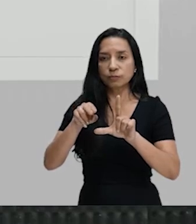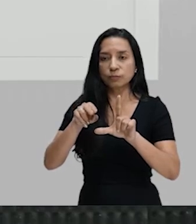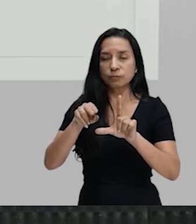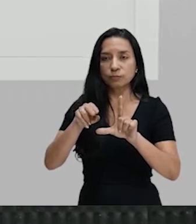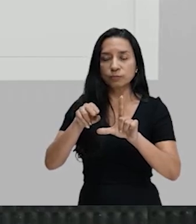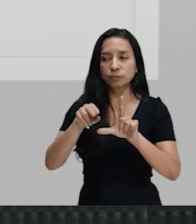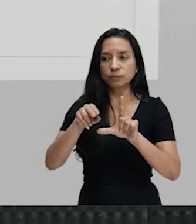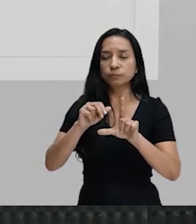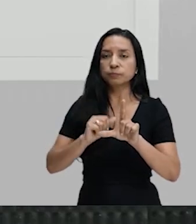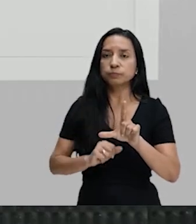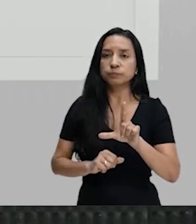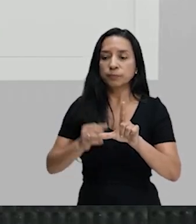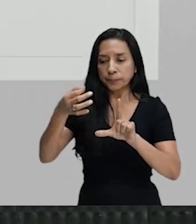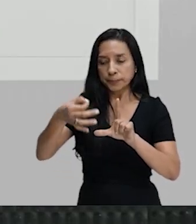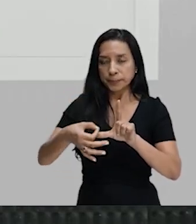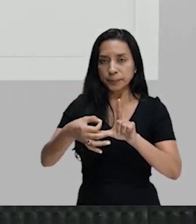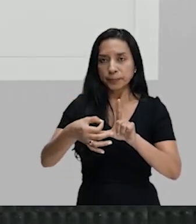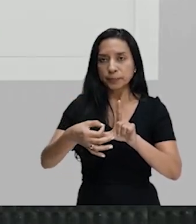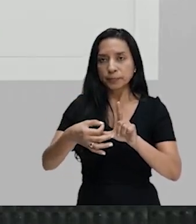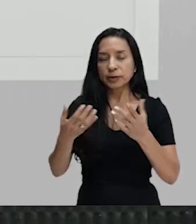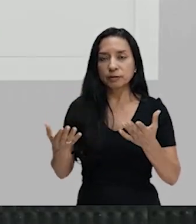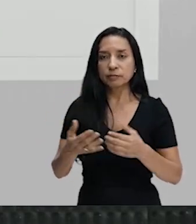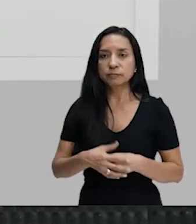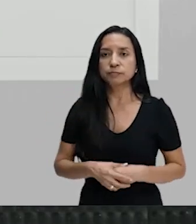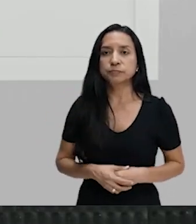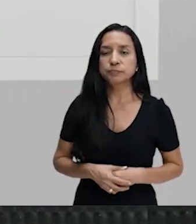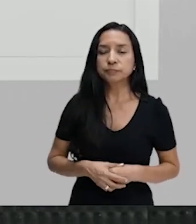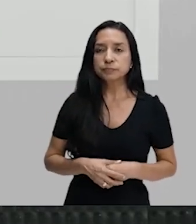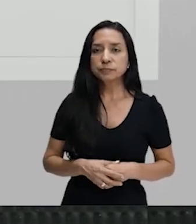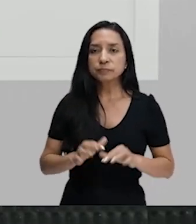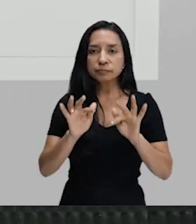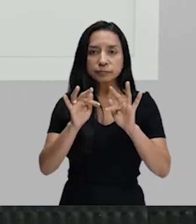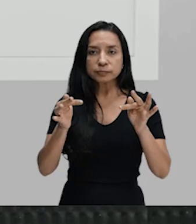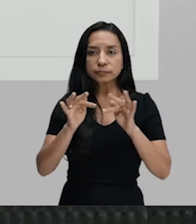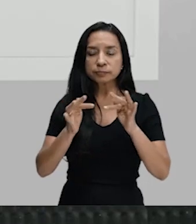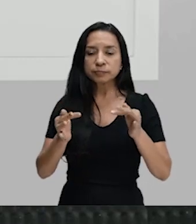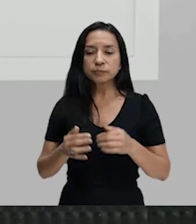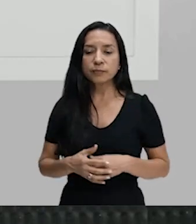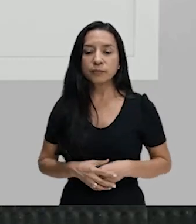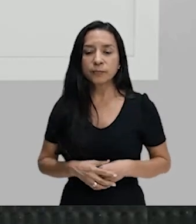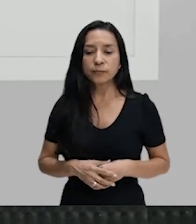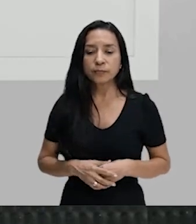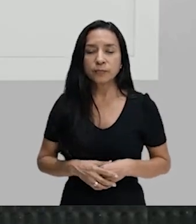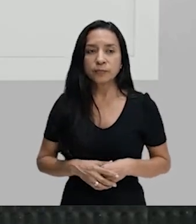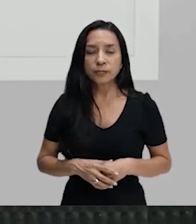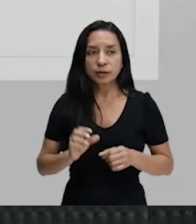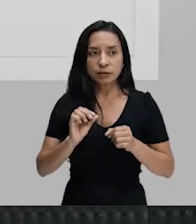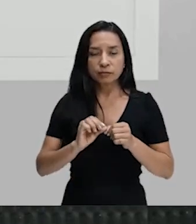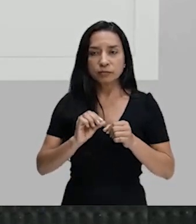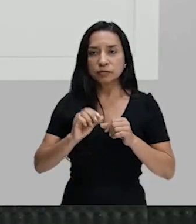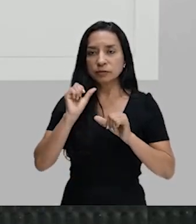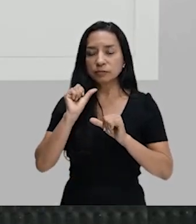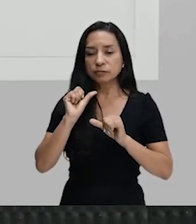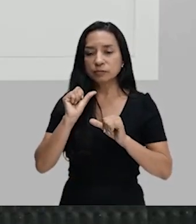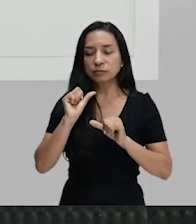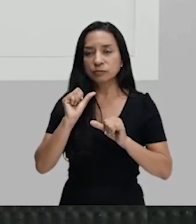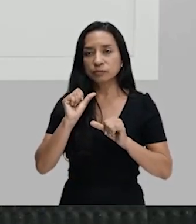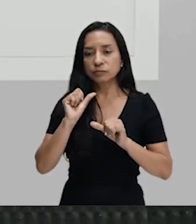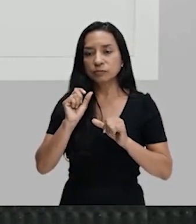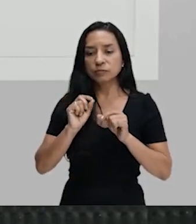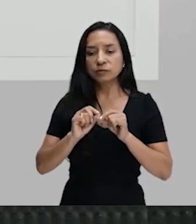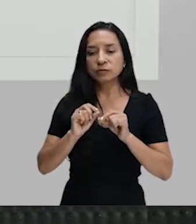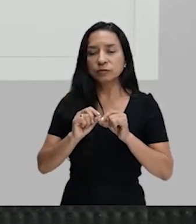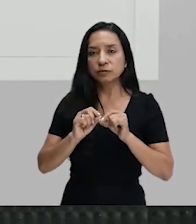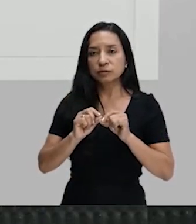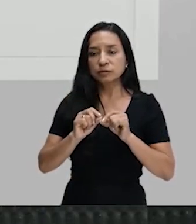trabalho, certo? Então é o seguinte, aqui é muito simples. Quando você fizer colocar aqui os